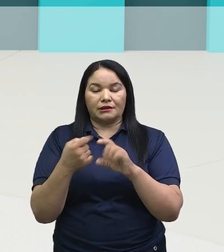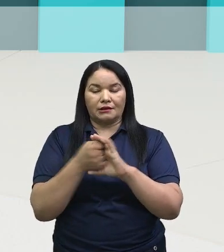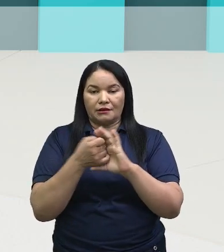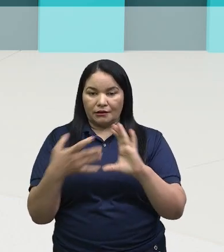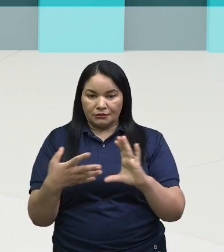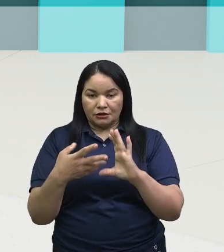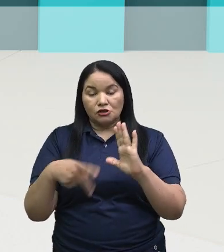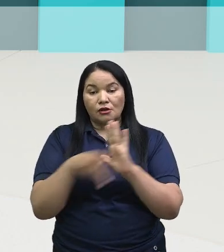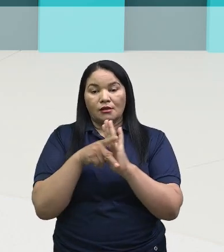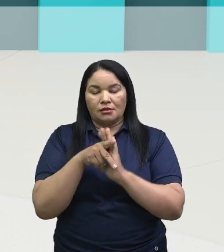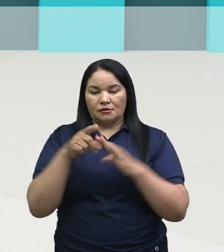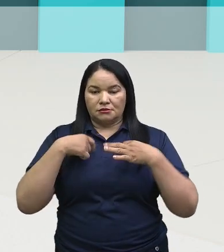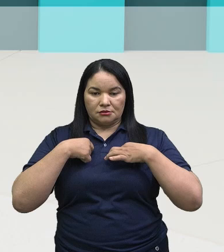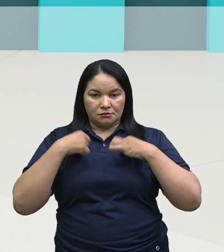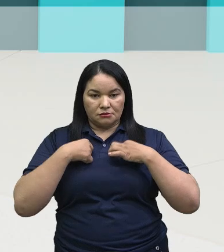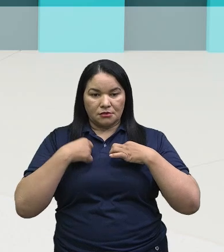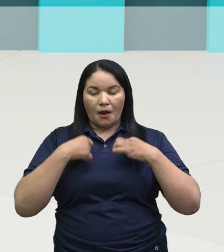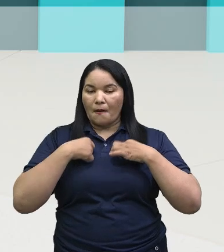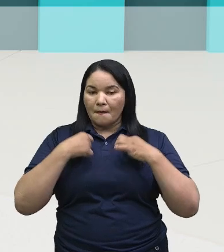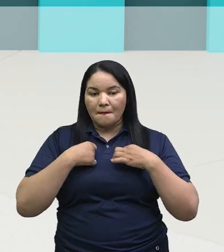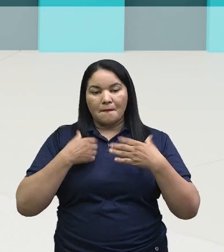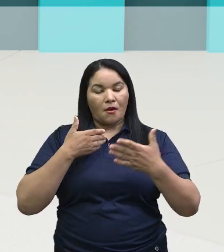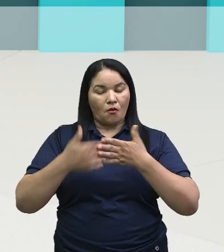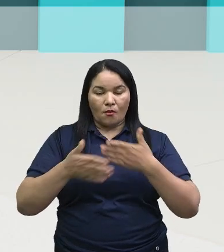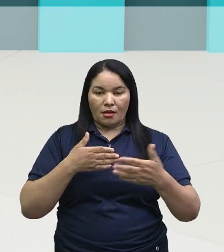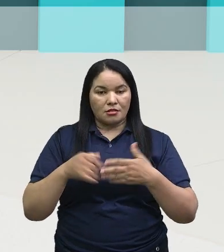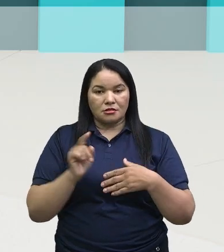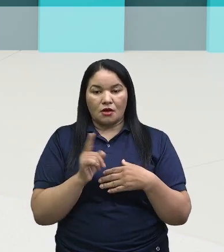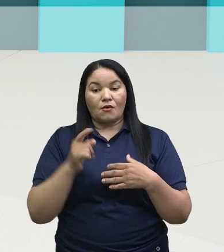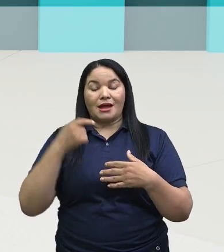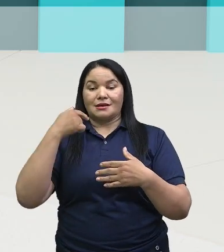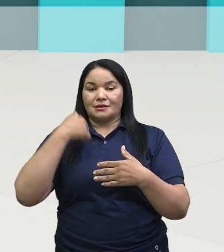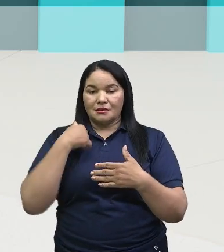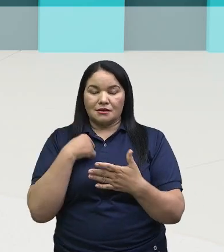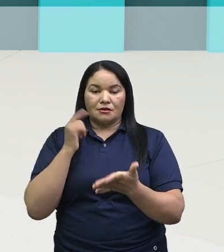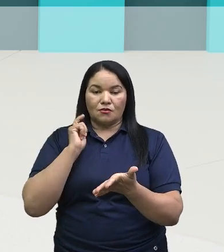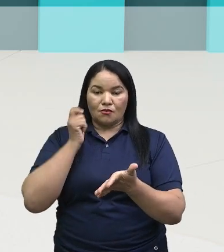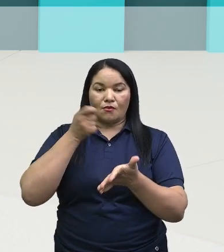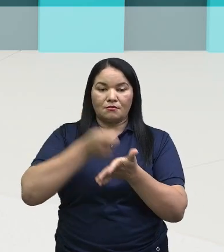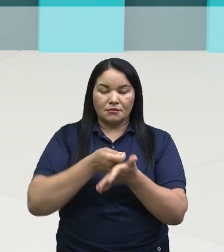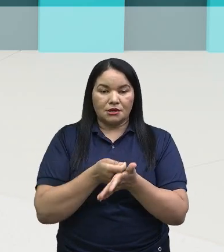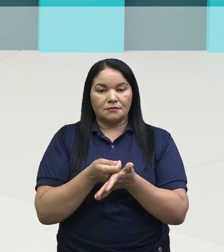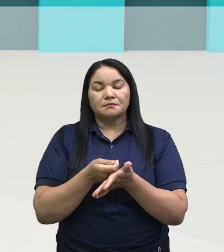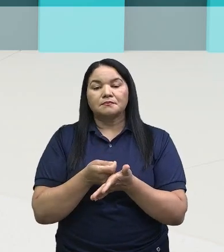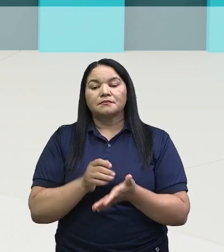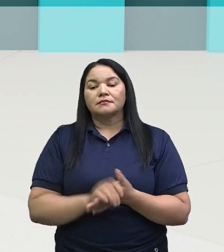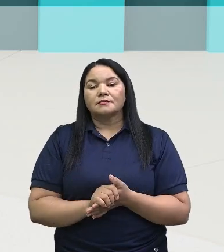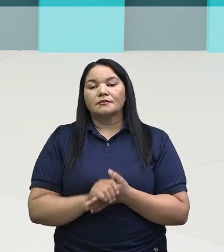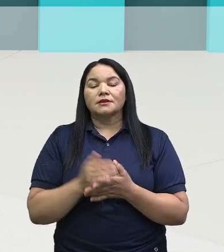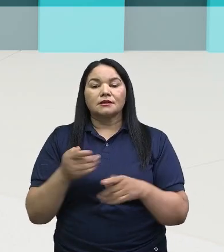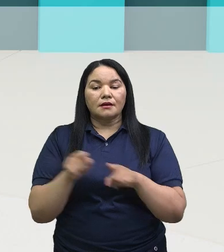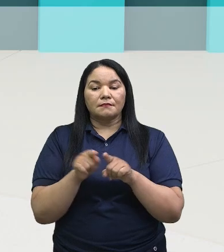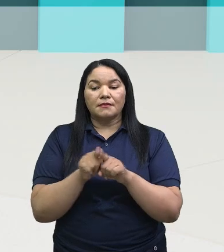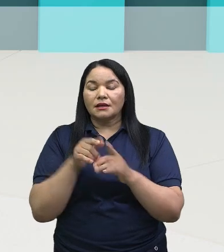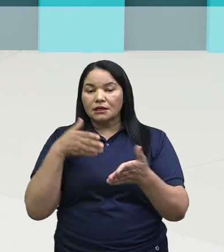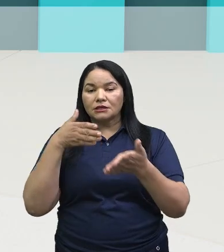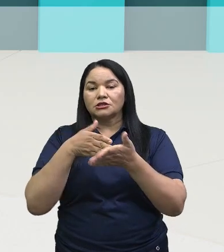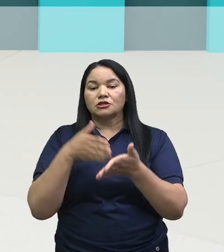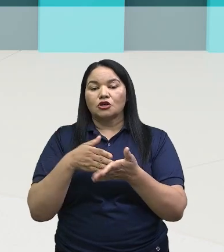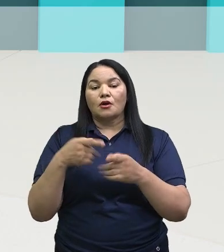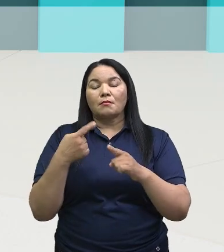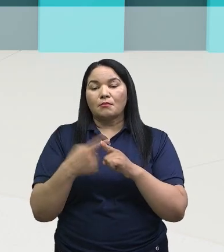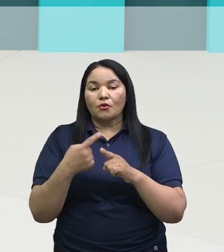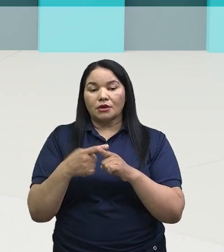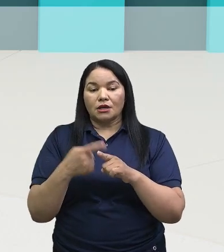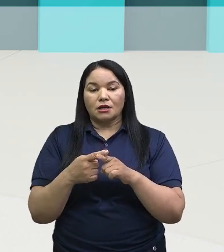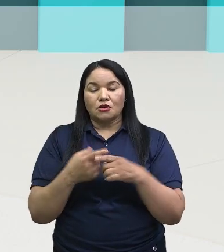é qualquer blusa que estava barata, é a blusa que eu comprei, beleza? E ela é uma restritiva porque, veja, de